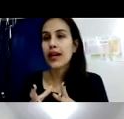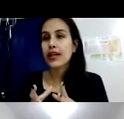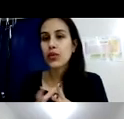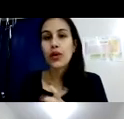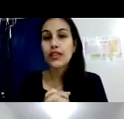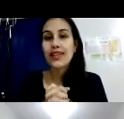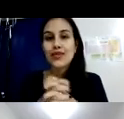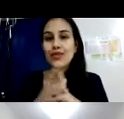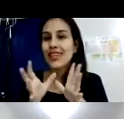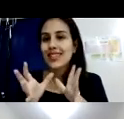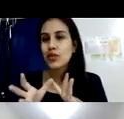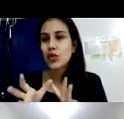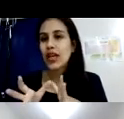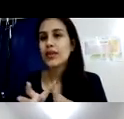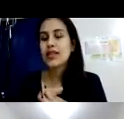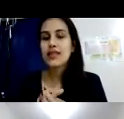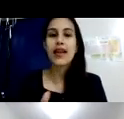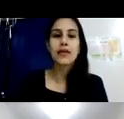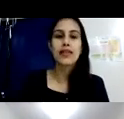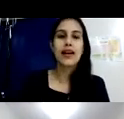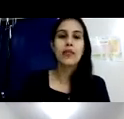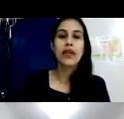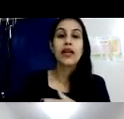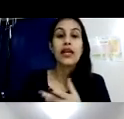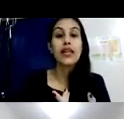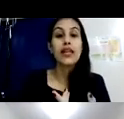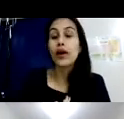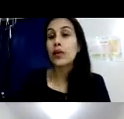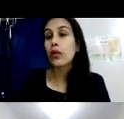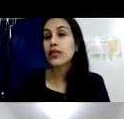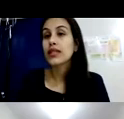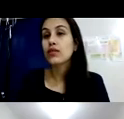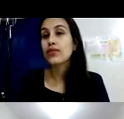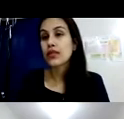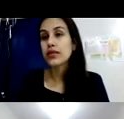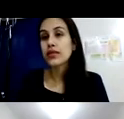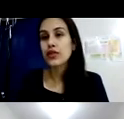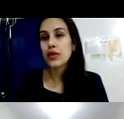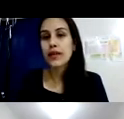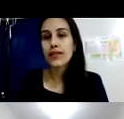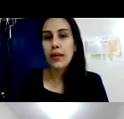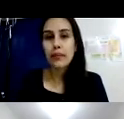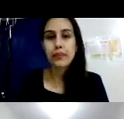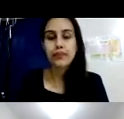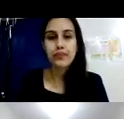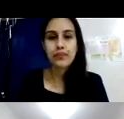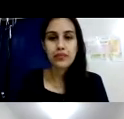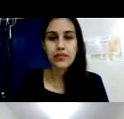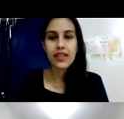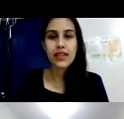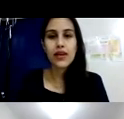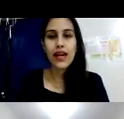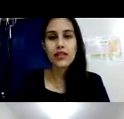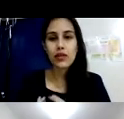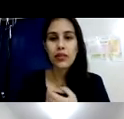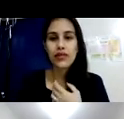muito prático. Eu achei isso sensacional, essa ideia, tá? E não é uma coisa tão difícil assim de implantar. E